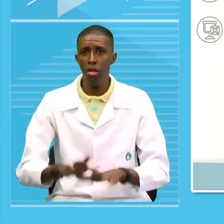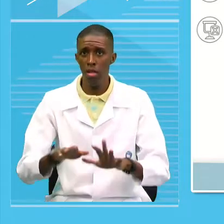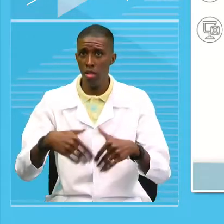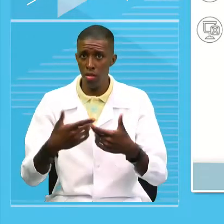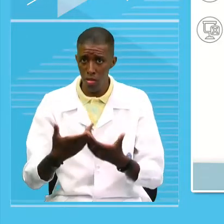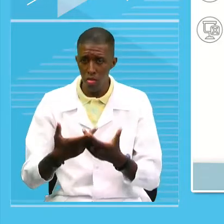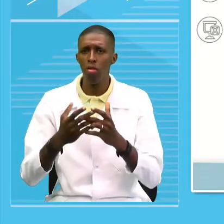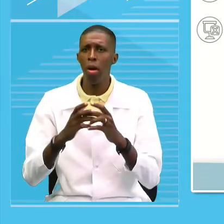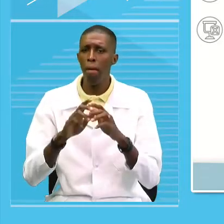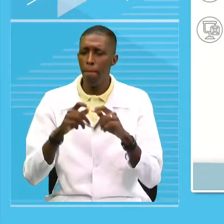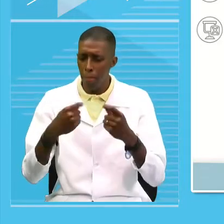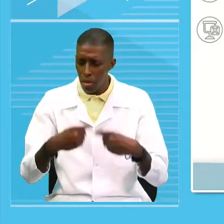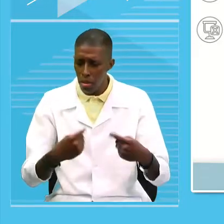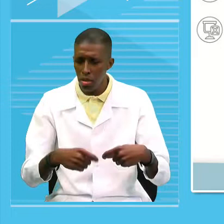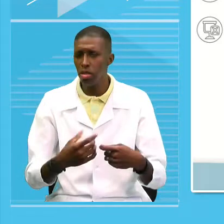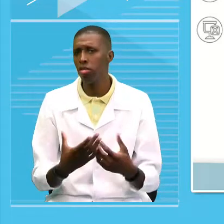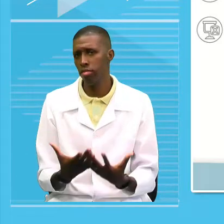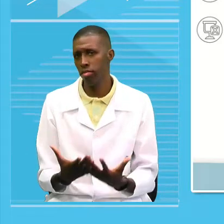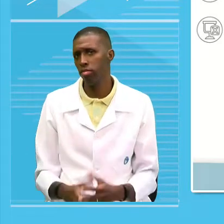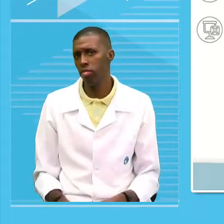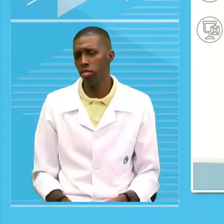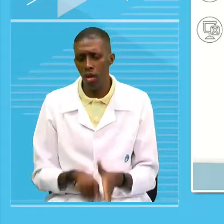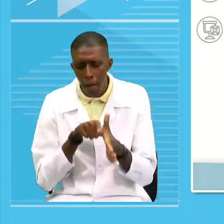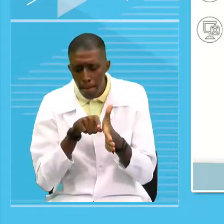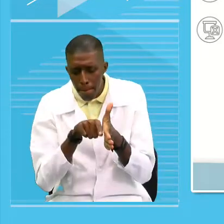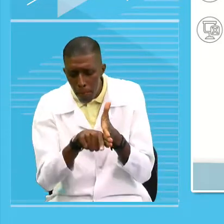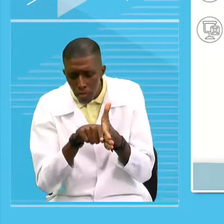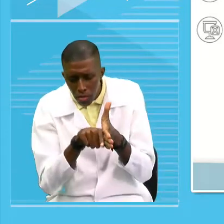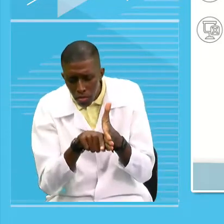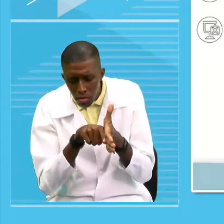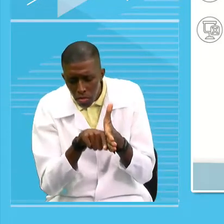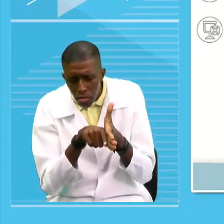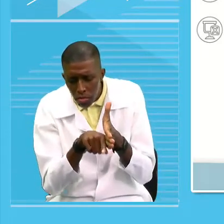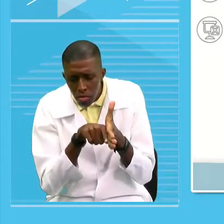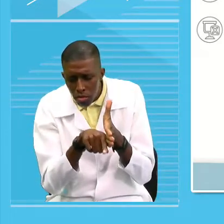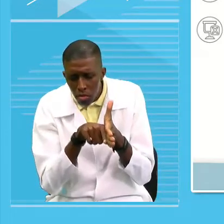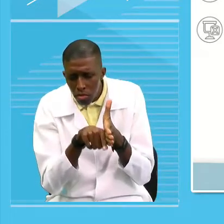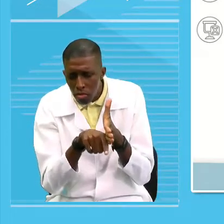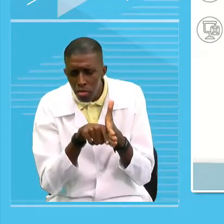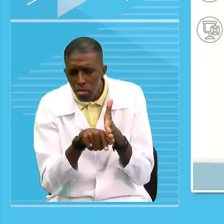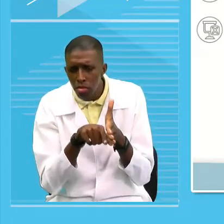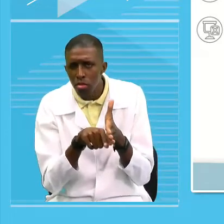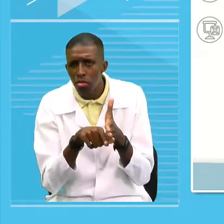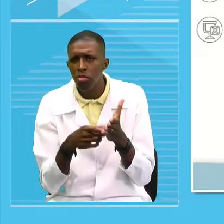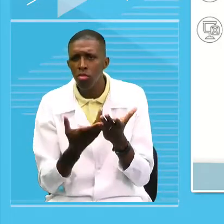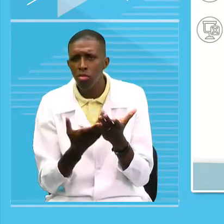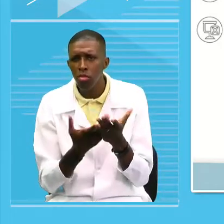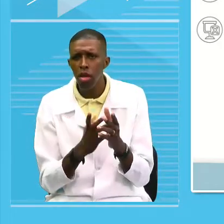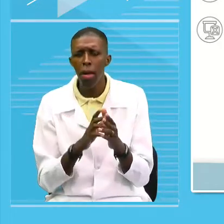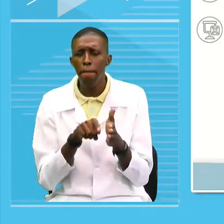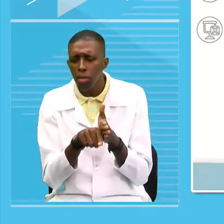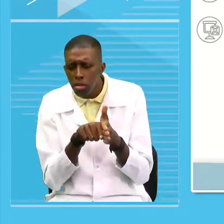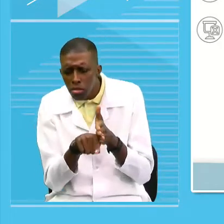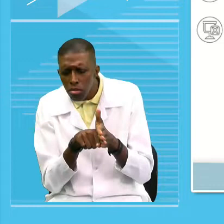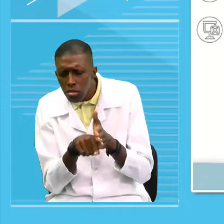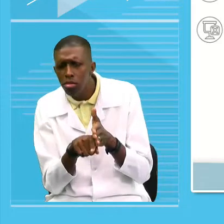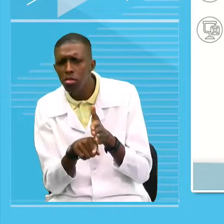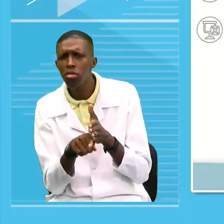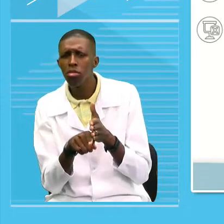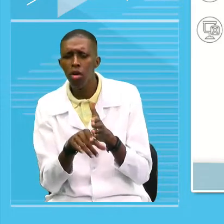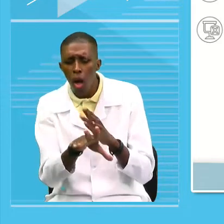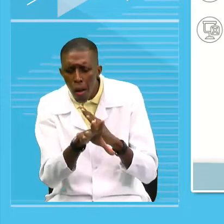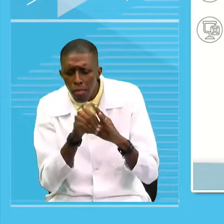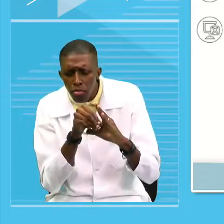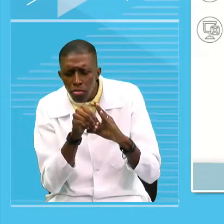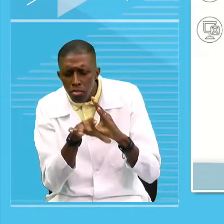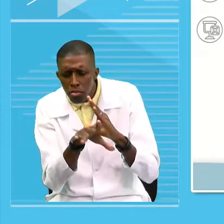assim quando tu tá desenvolvendo uma pesquisa dentro da Universidade tu vai criando problemas deduções até que